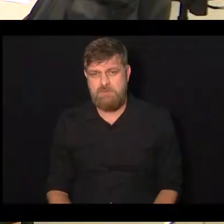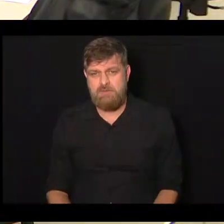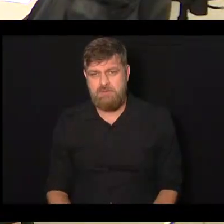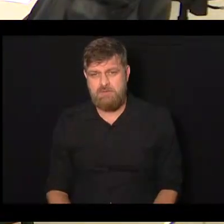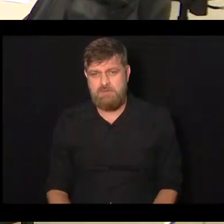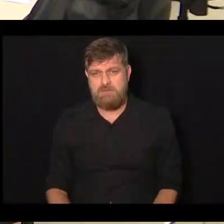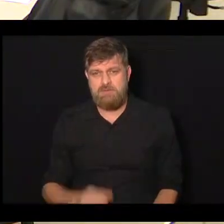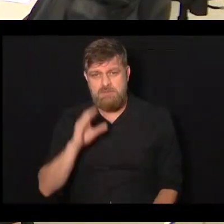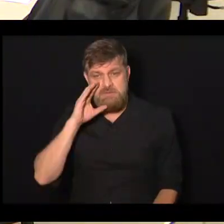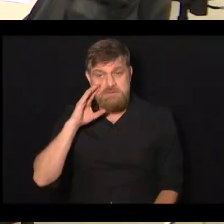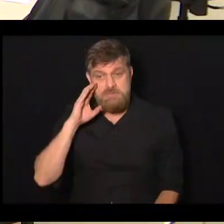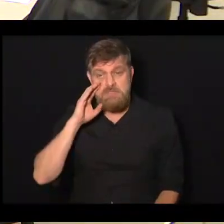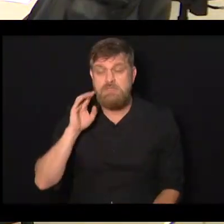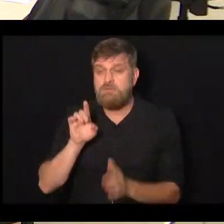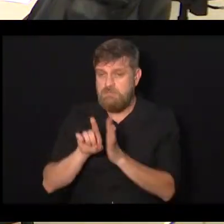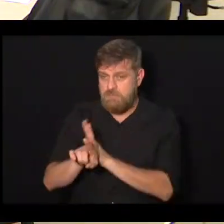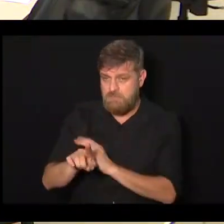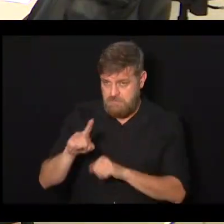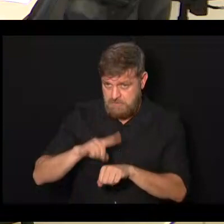Vereador Luiz Henrique Cirilo.